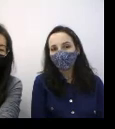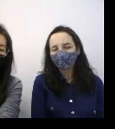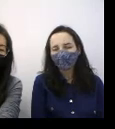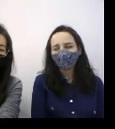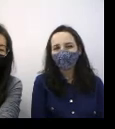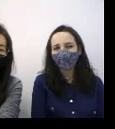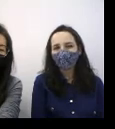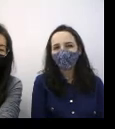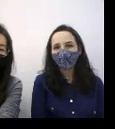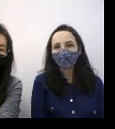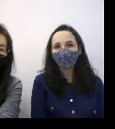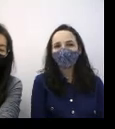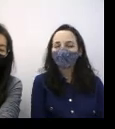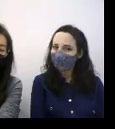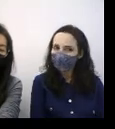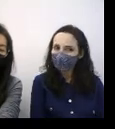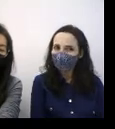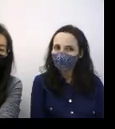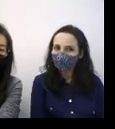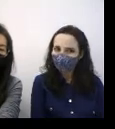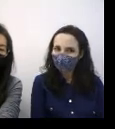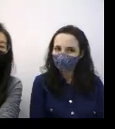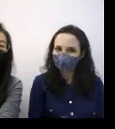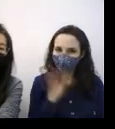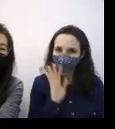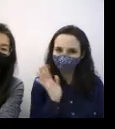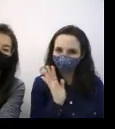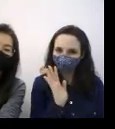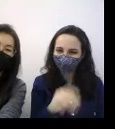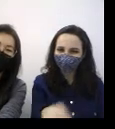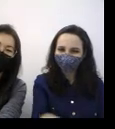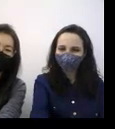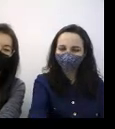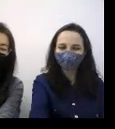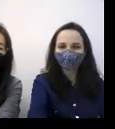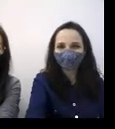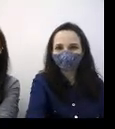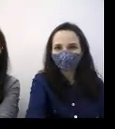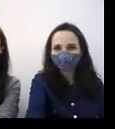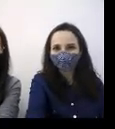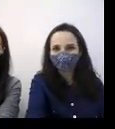abraço, mesmo de longe, e se precisar, estamos aqui. Tchau, tchau.